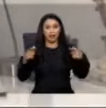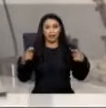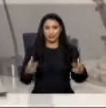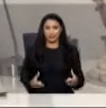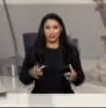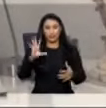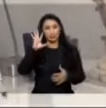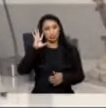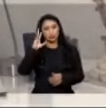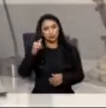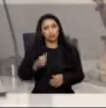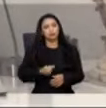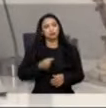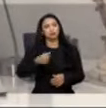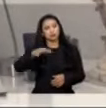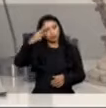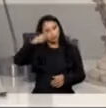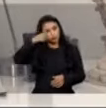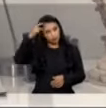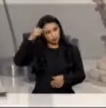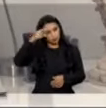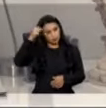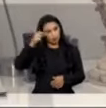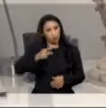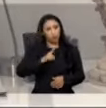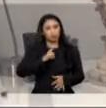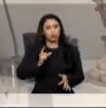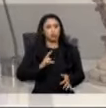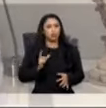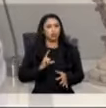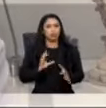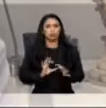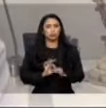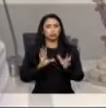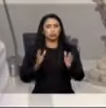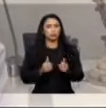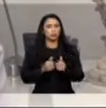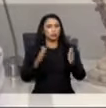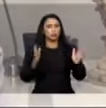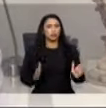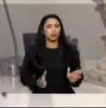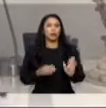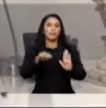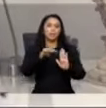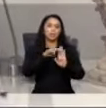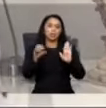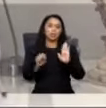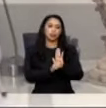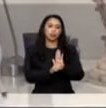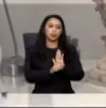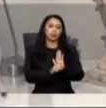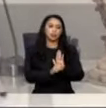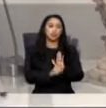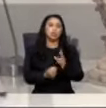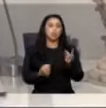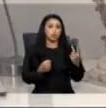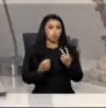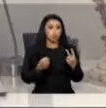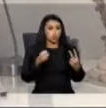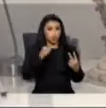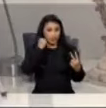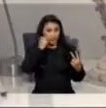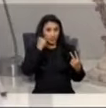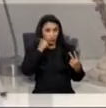Luiz Roberto Barroso, que concedeu a liminar nesse mandado de segurança apresentado por dois senadores, determinando que o presidente